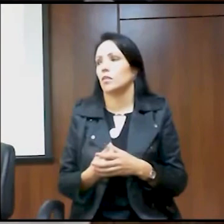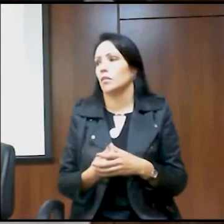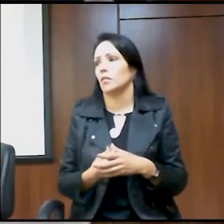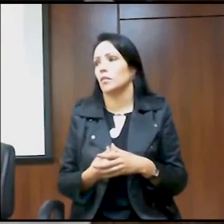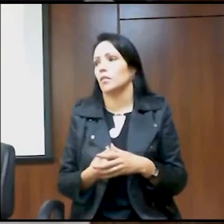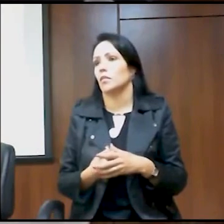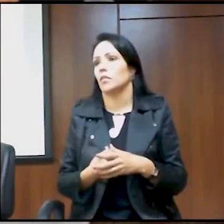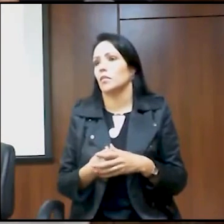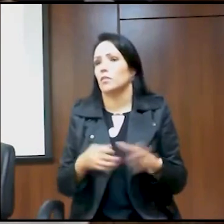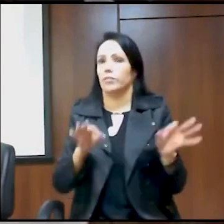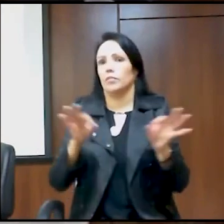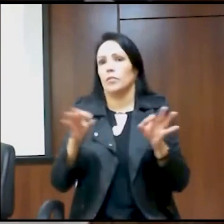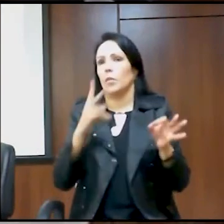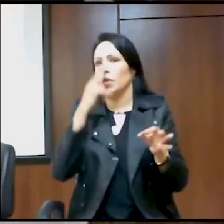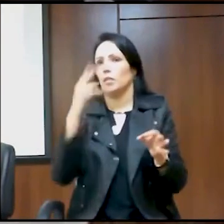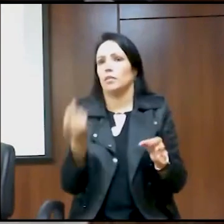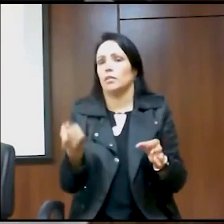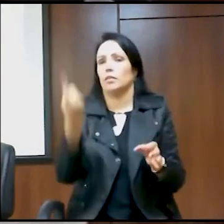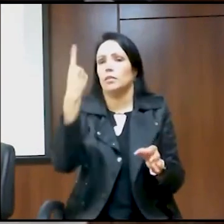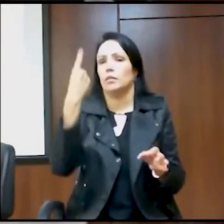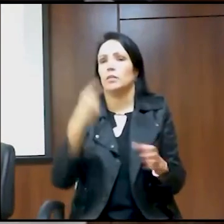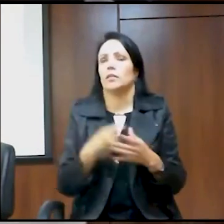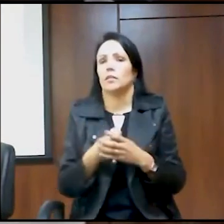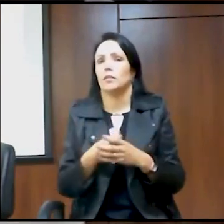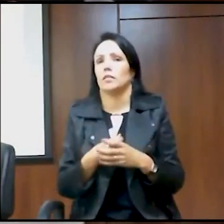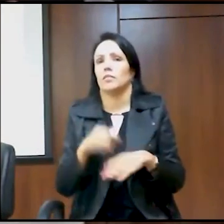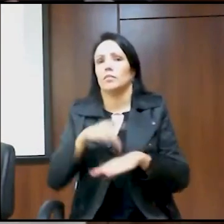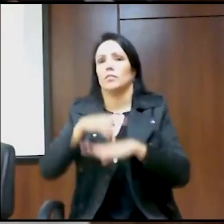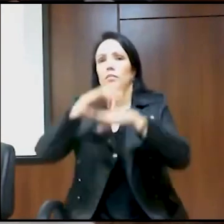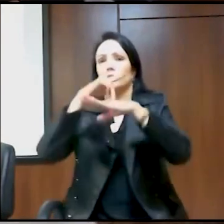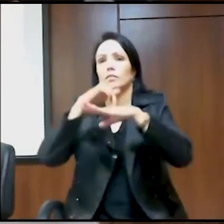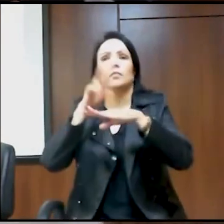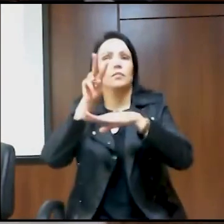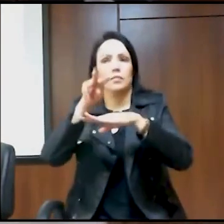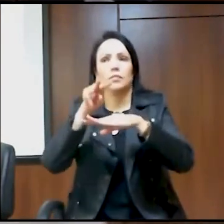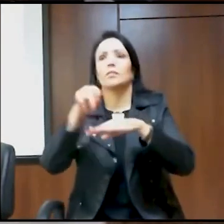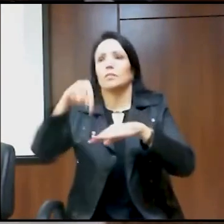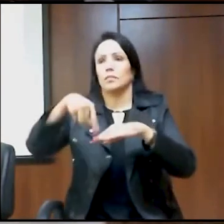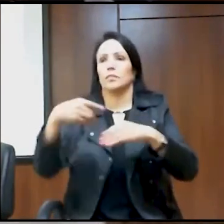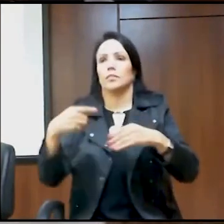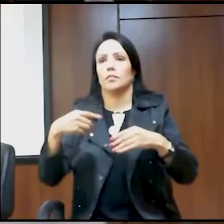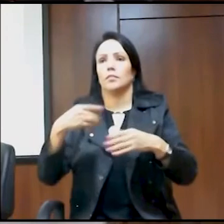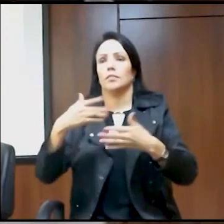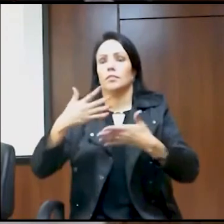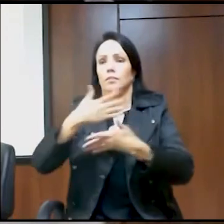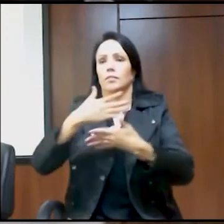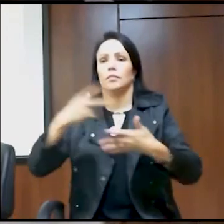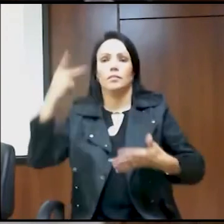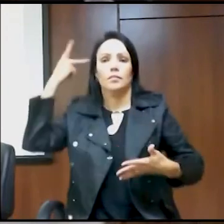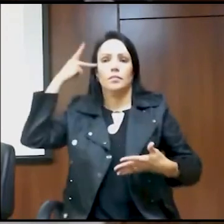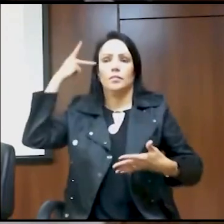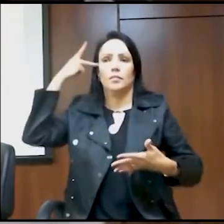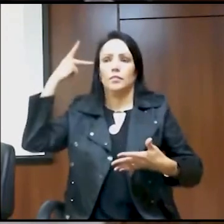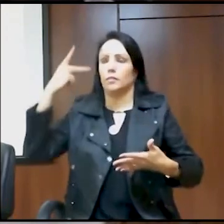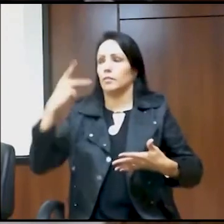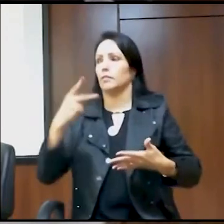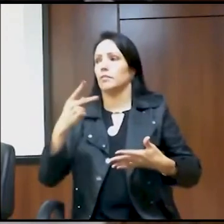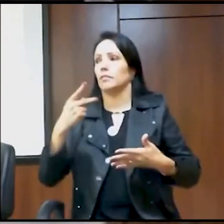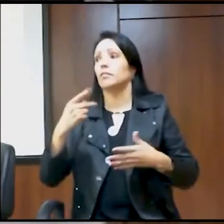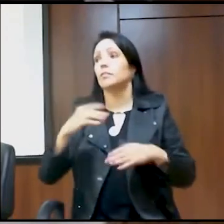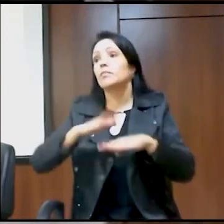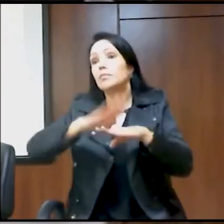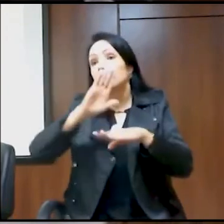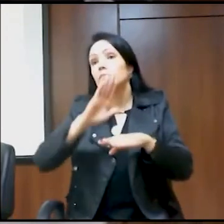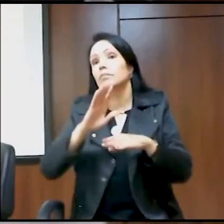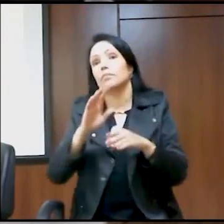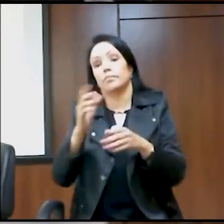essas bizarrices, né, que a gente também vê aqui na cidade de São Paulo na proposta da política habitacional. Mas se a gente não